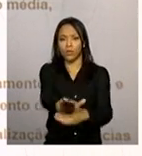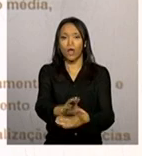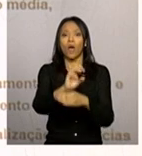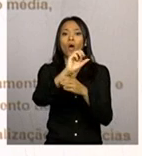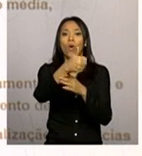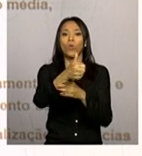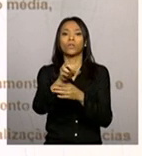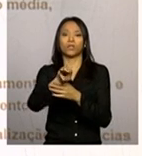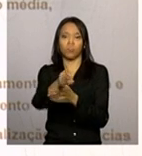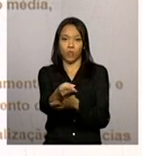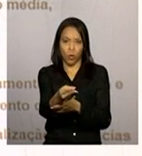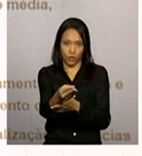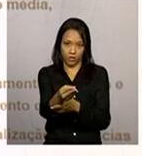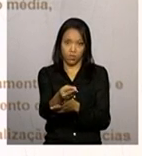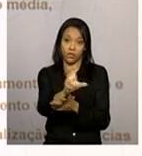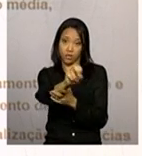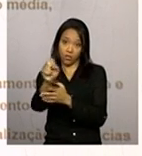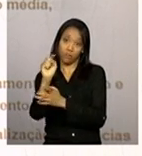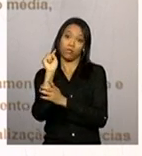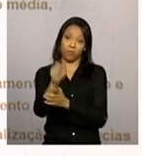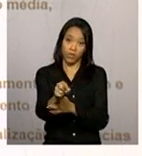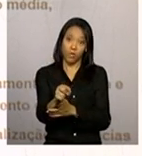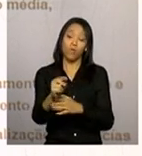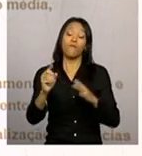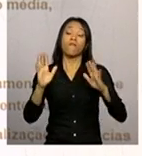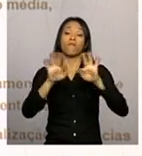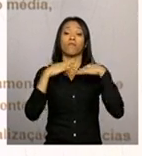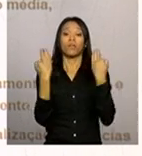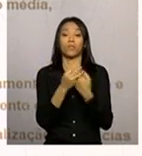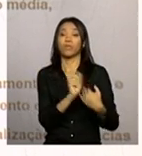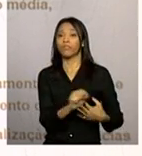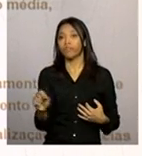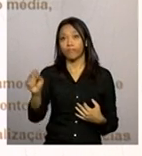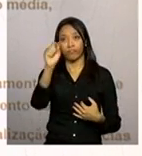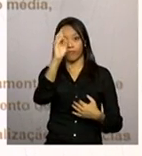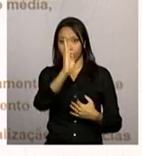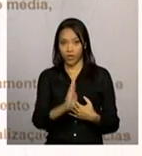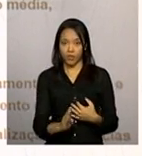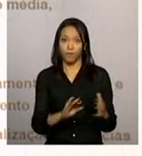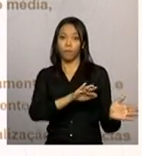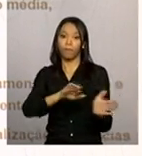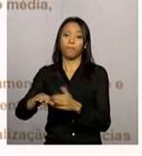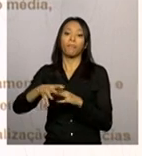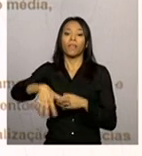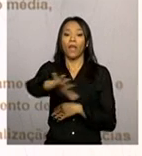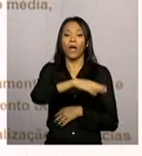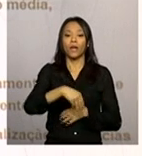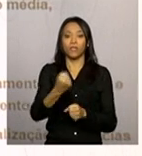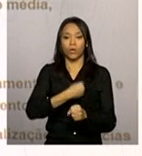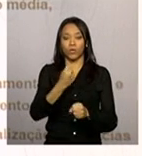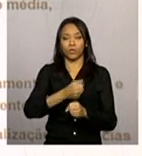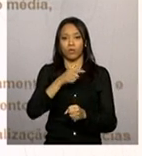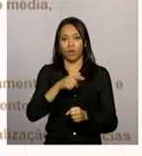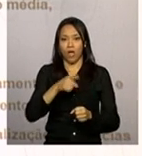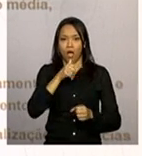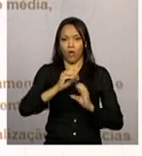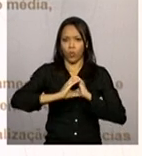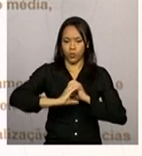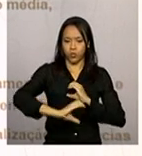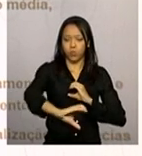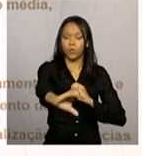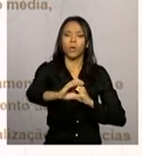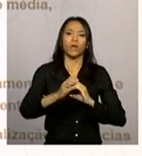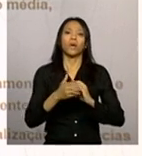11 milhões e meio de famílias em todo o país. Na área de recursos hídricos, nós concluímos 40 adutoras e